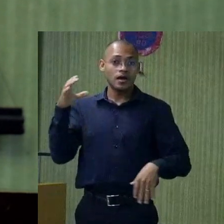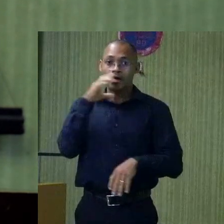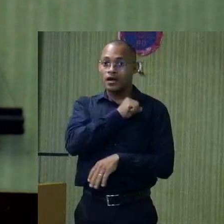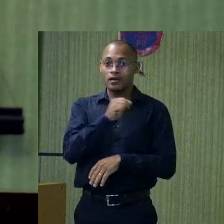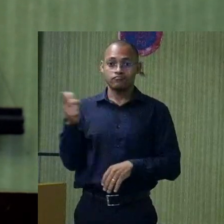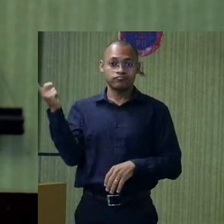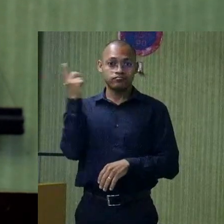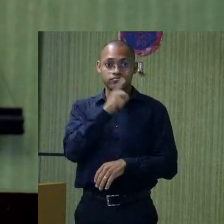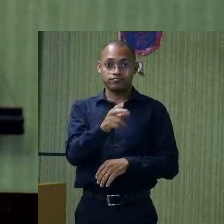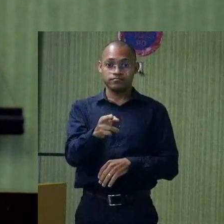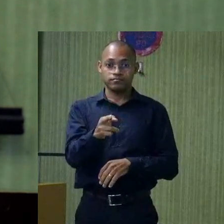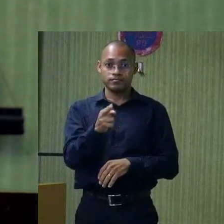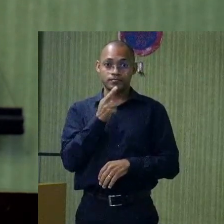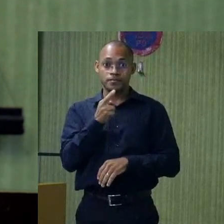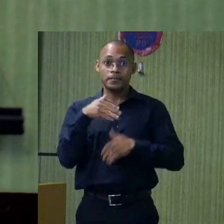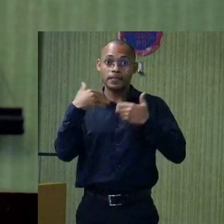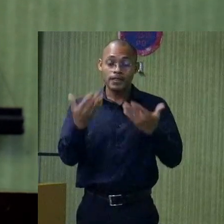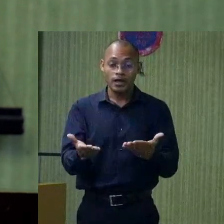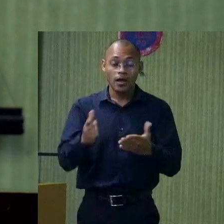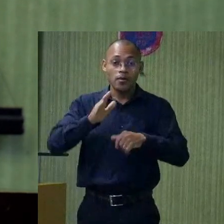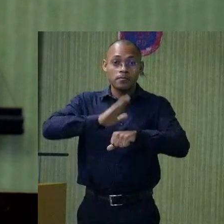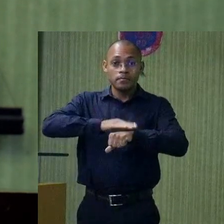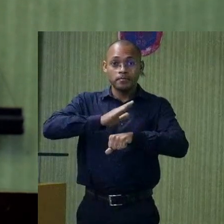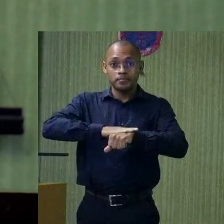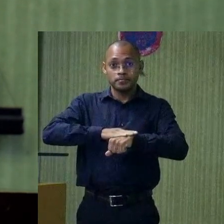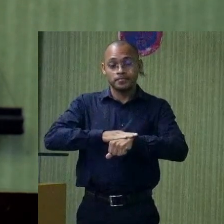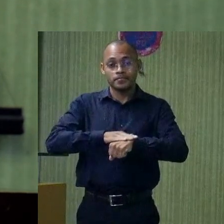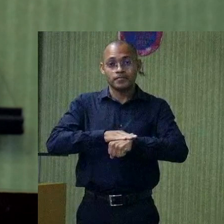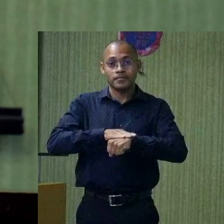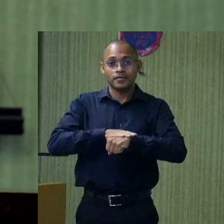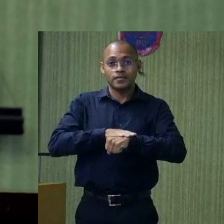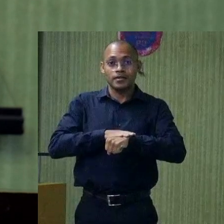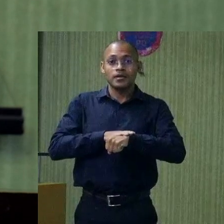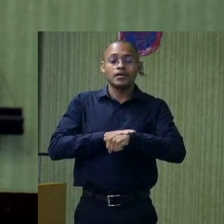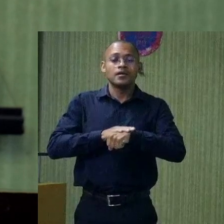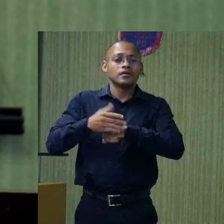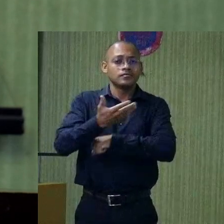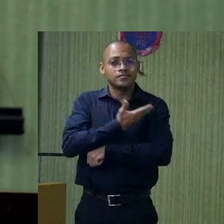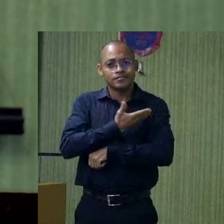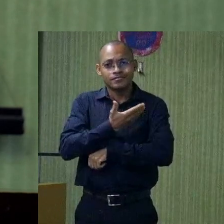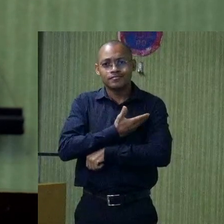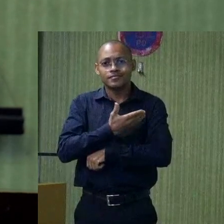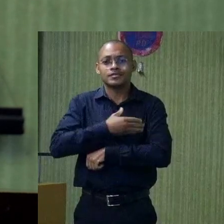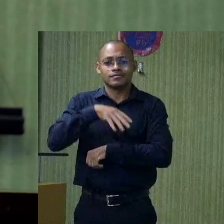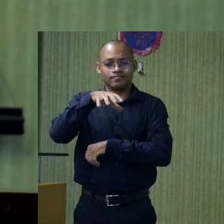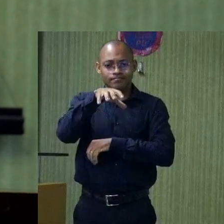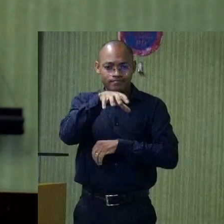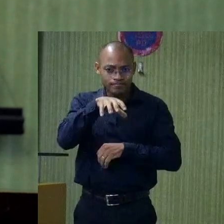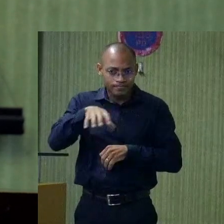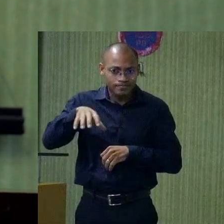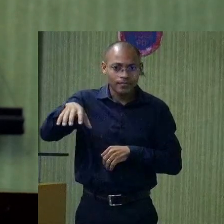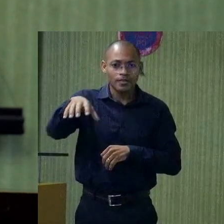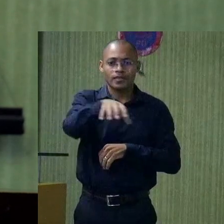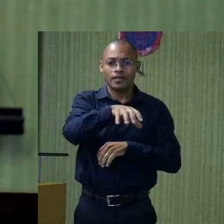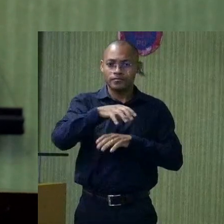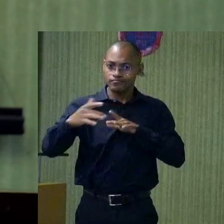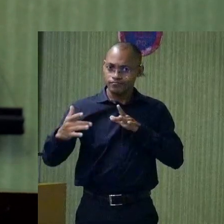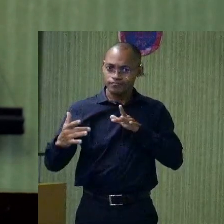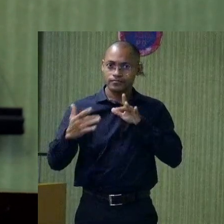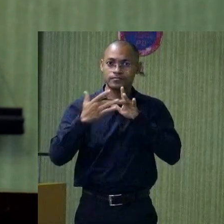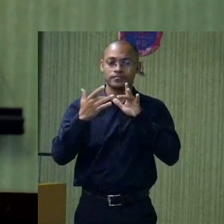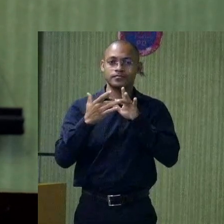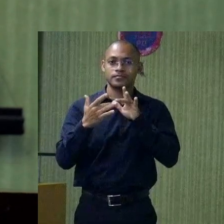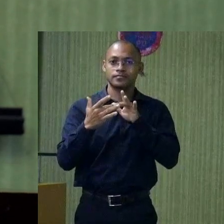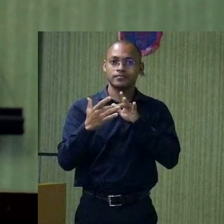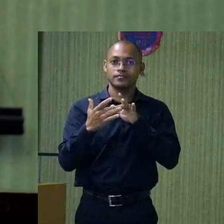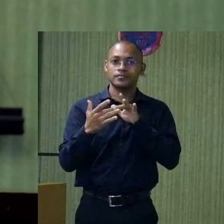né esse é o nosso momento ainda e os colegas regionais de educação que tiveram mais eh situações em relação